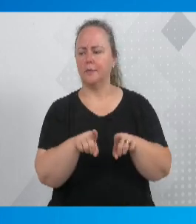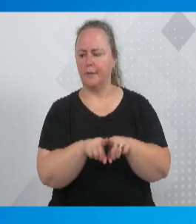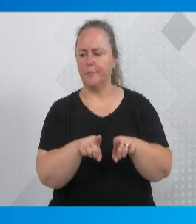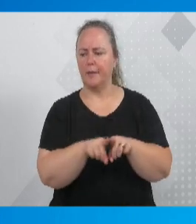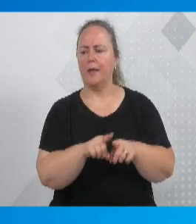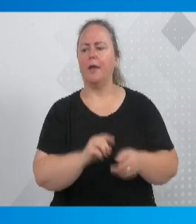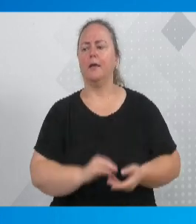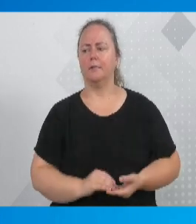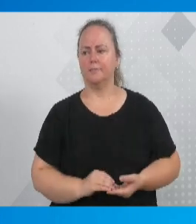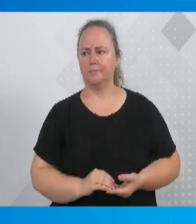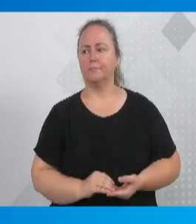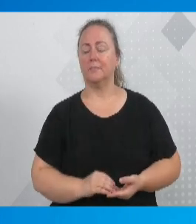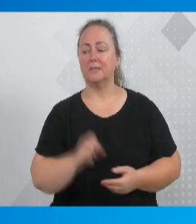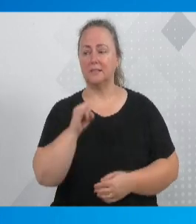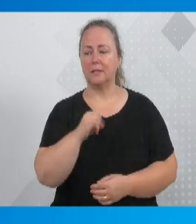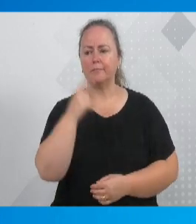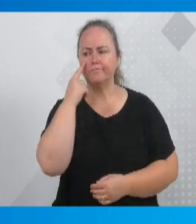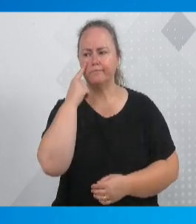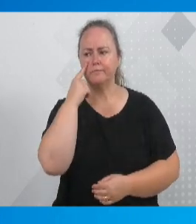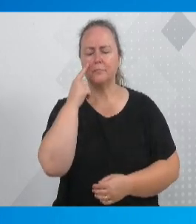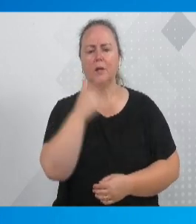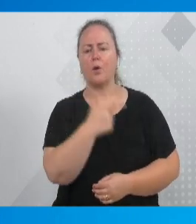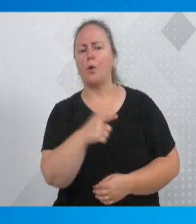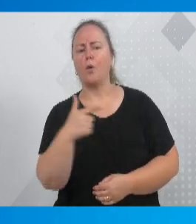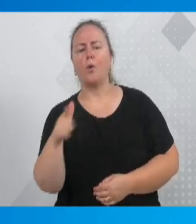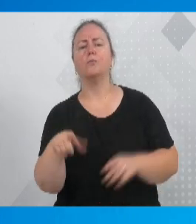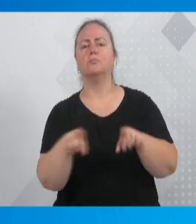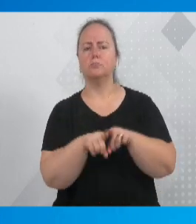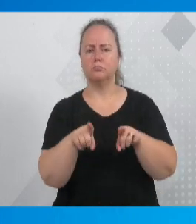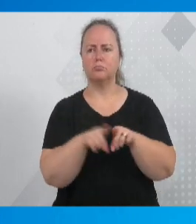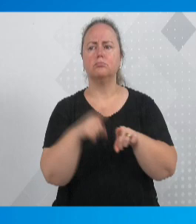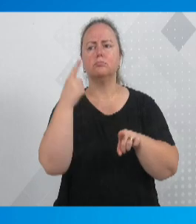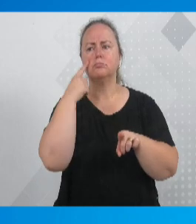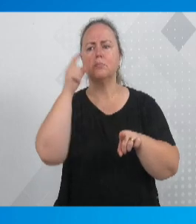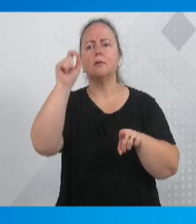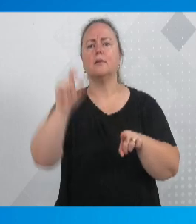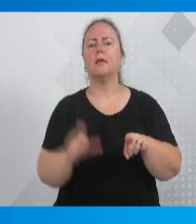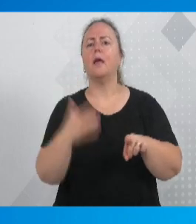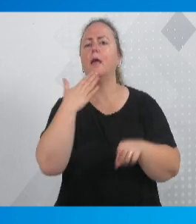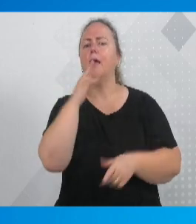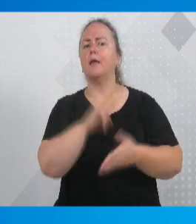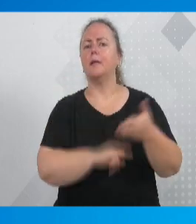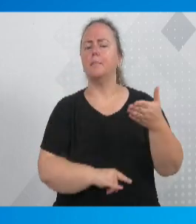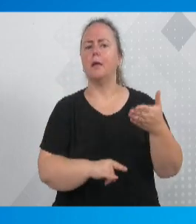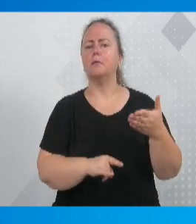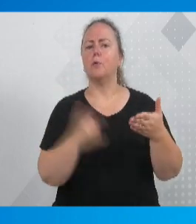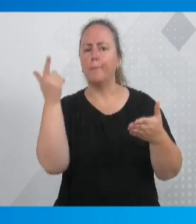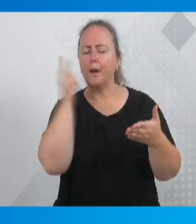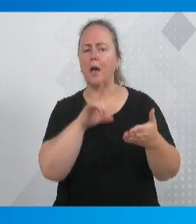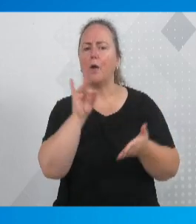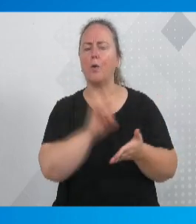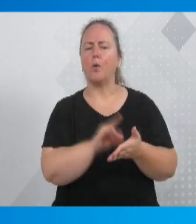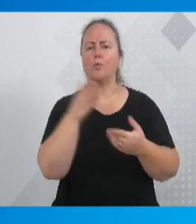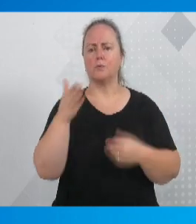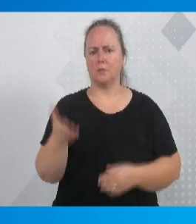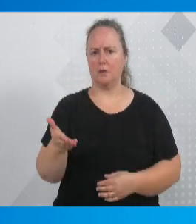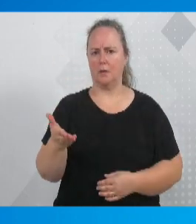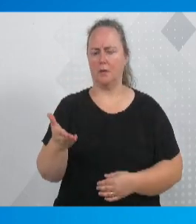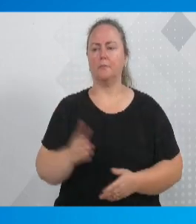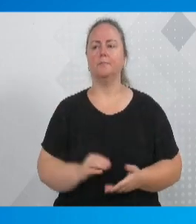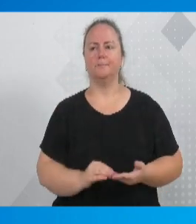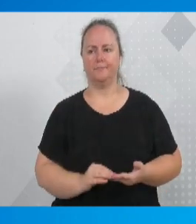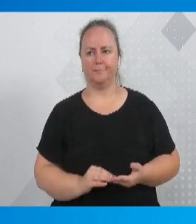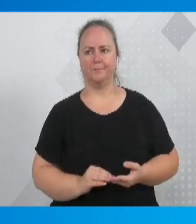Bahia quem buscar lá atrás vai saber quem é que foi que fez o requerimento para buscar recurso paraar R Bahia um dos primeiros a fazer esse